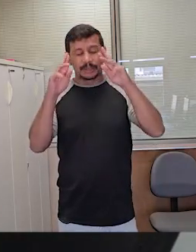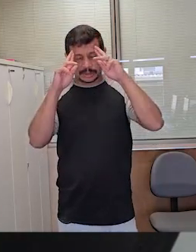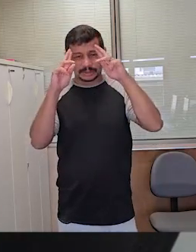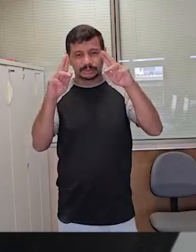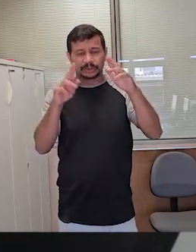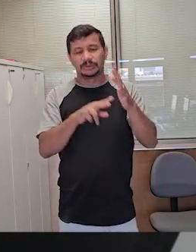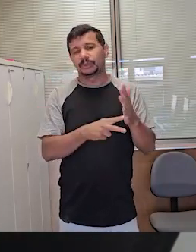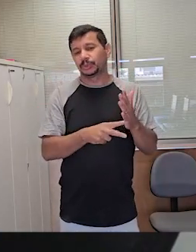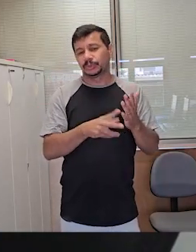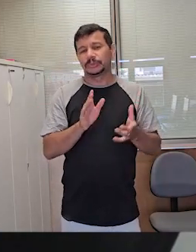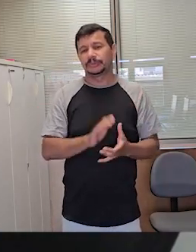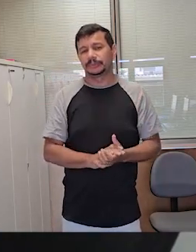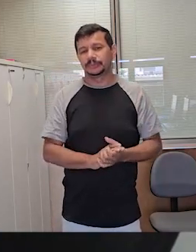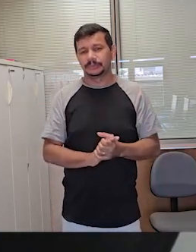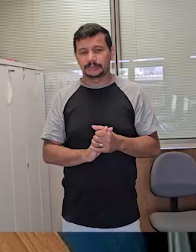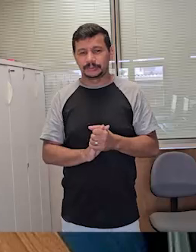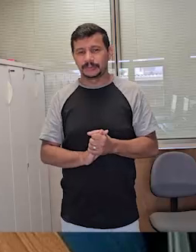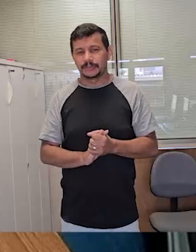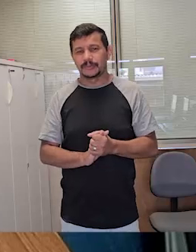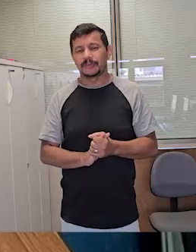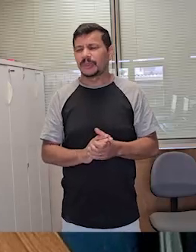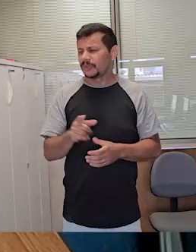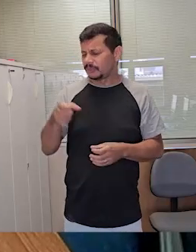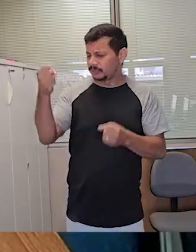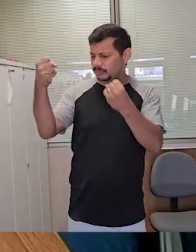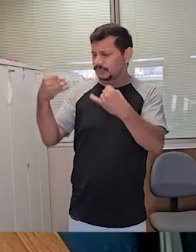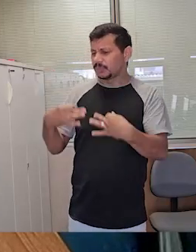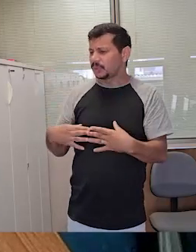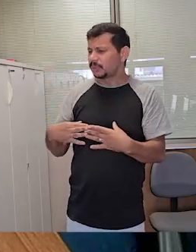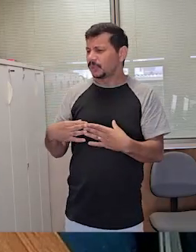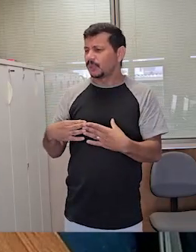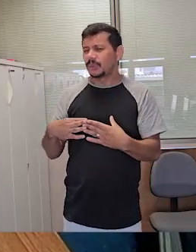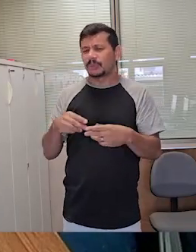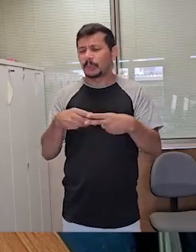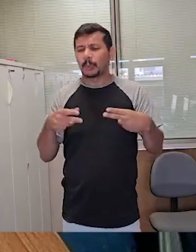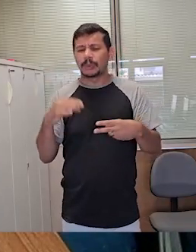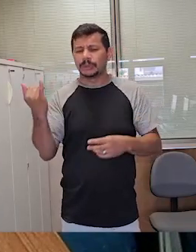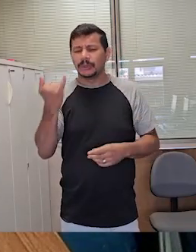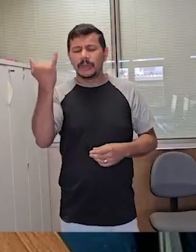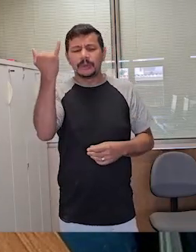é o movimento sindical. Você citou algumas coisas que eu acho importante.